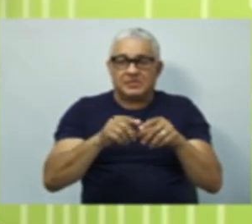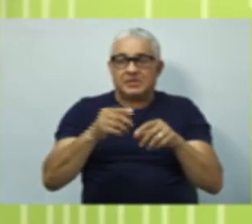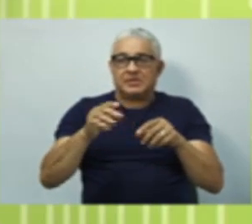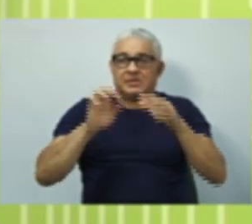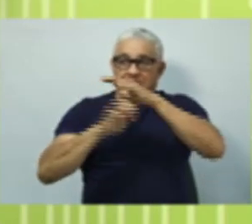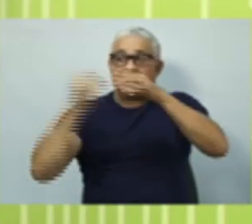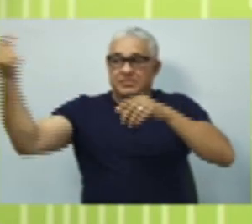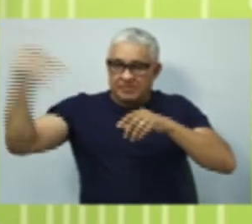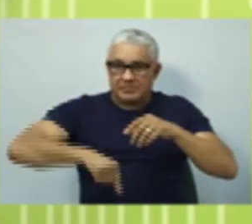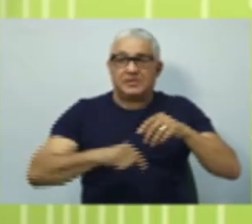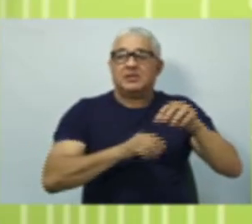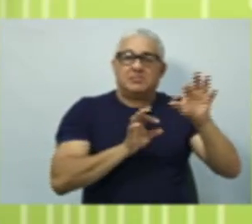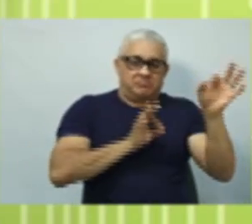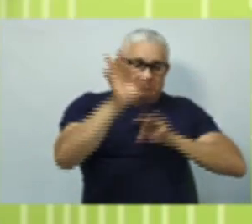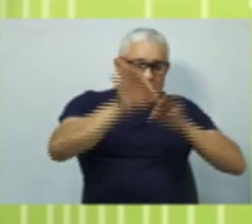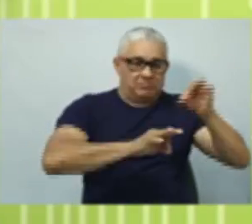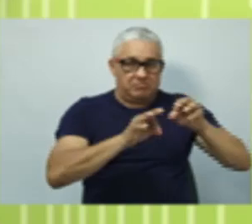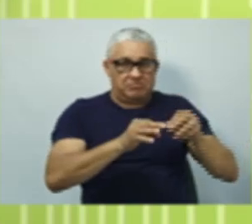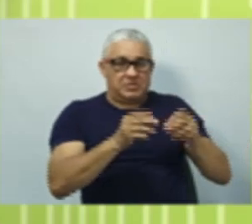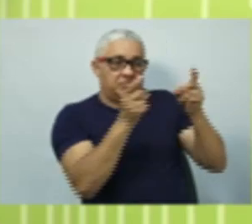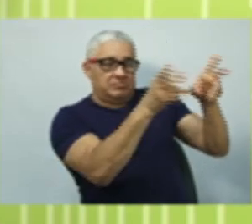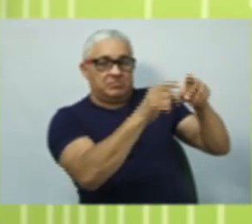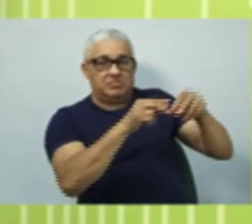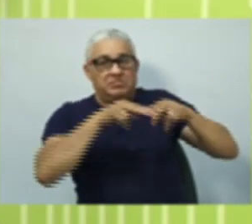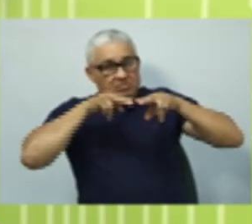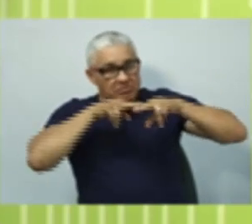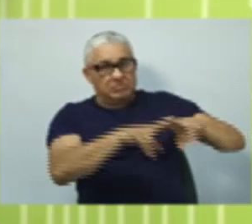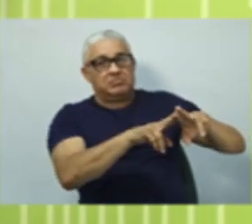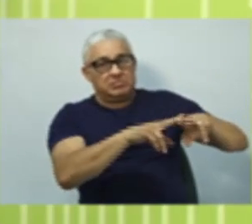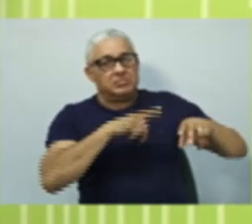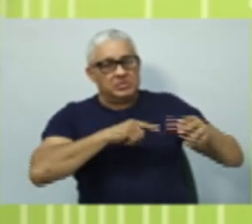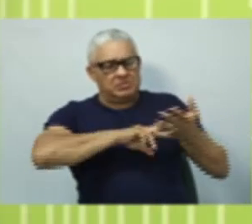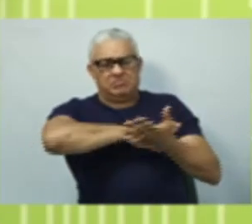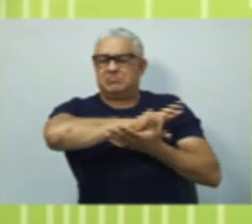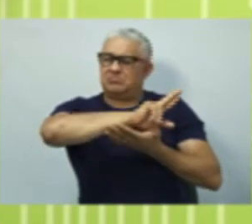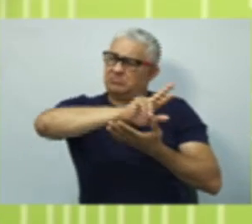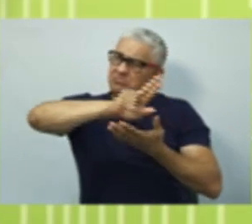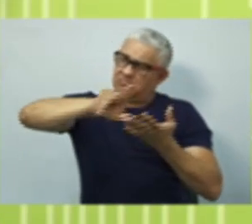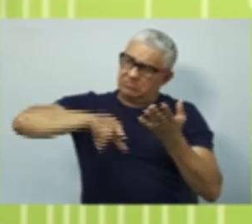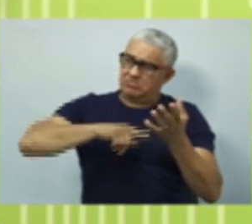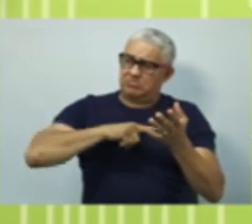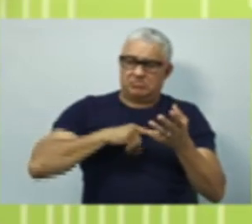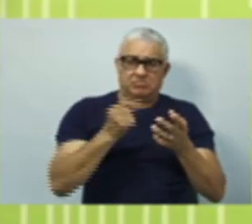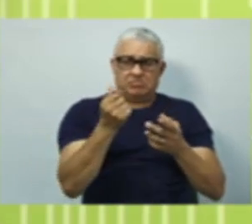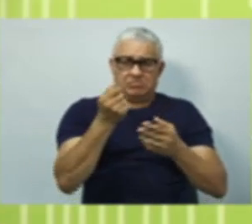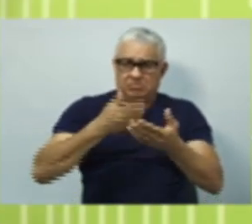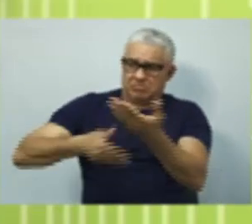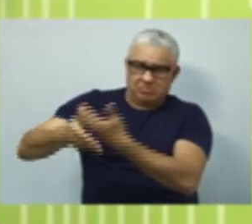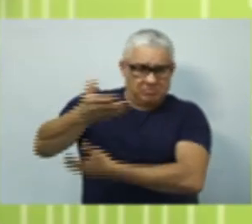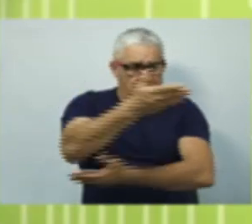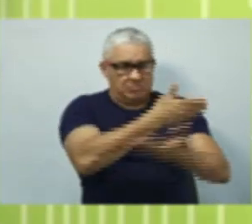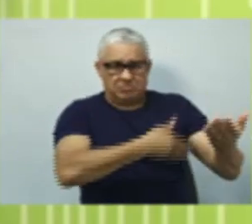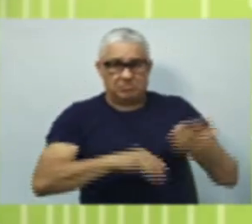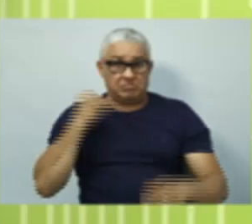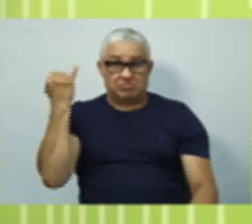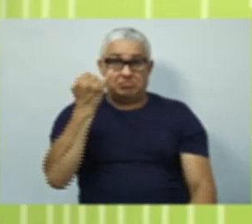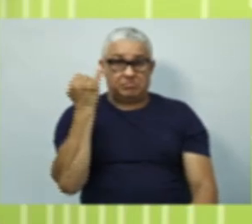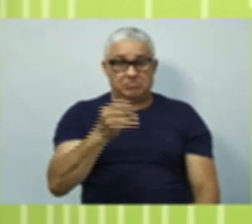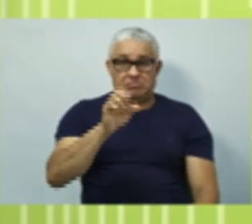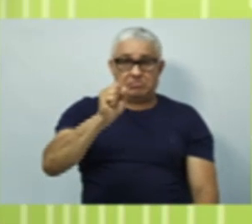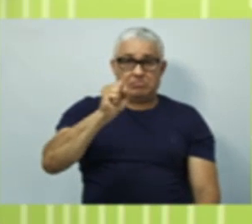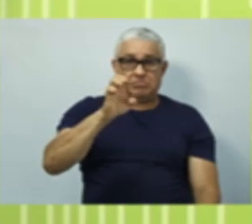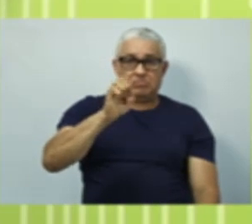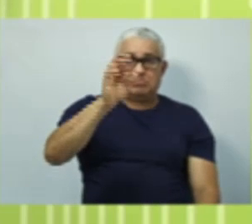no supermercado. Então, tem várias possibilidades aí, né, para girar a economia. É importante que esses setores